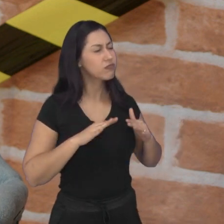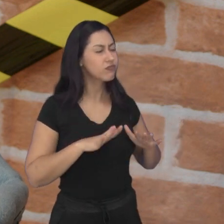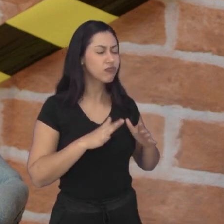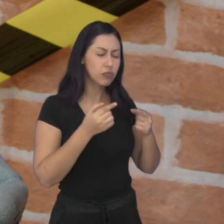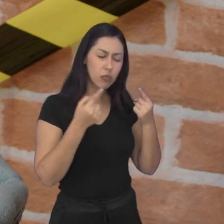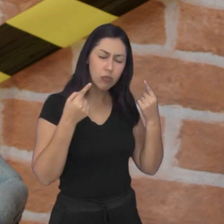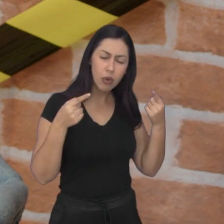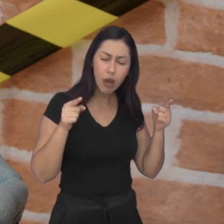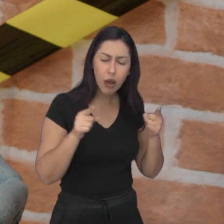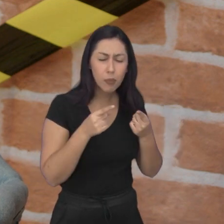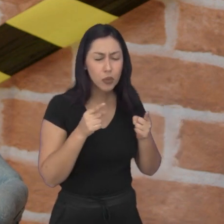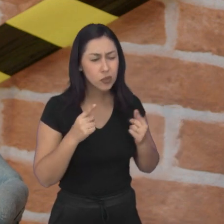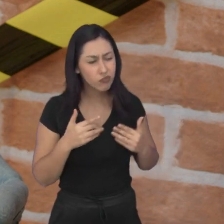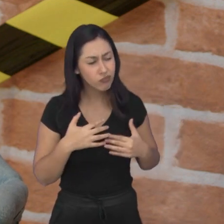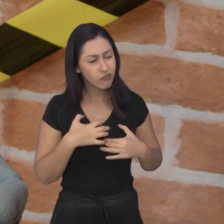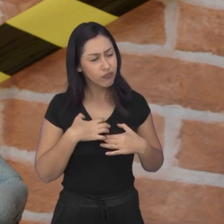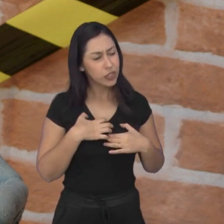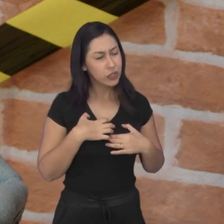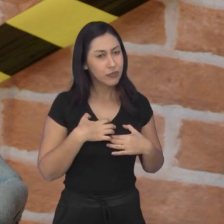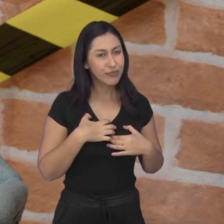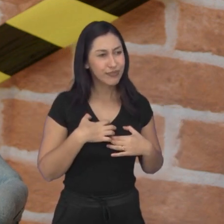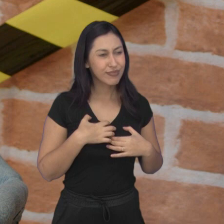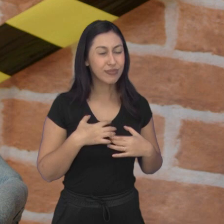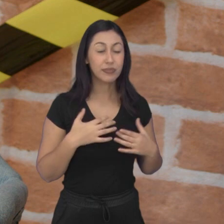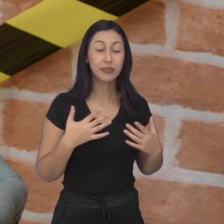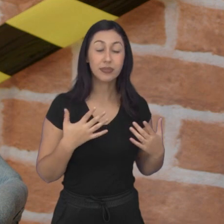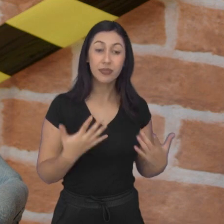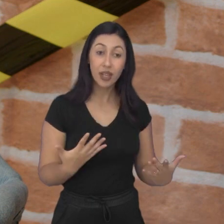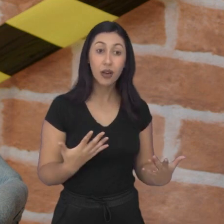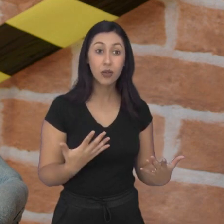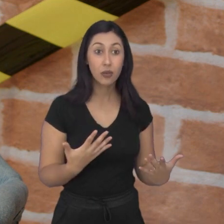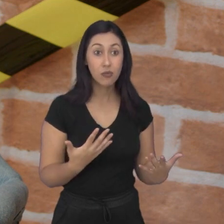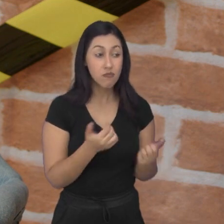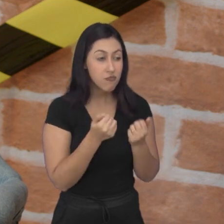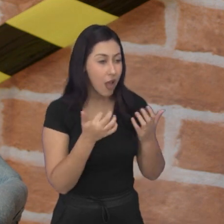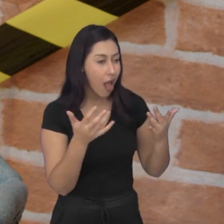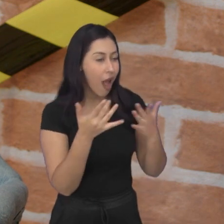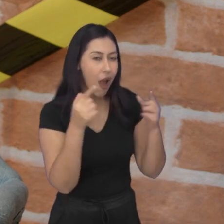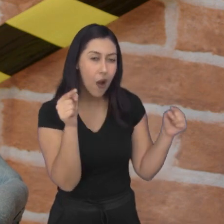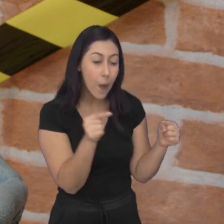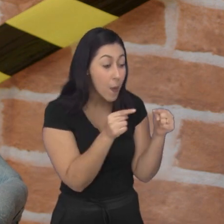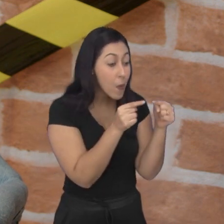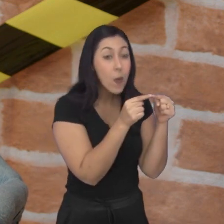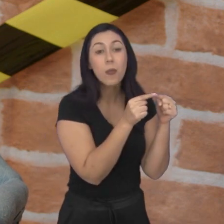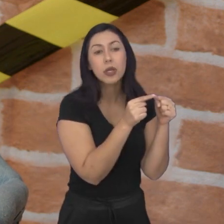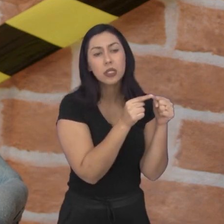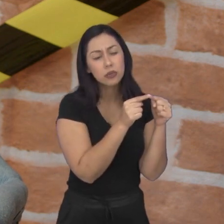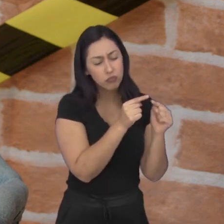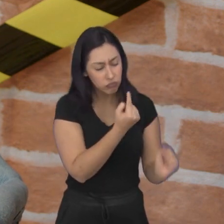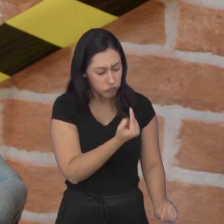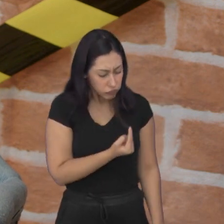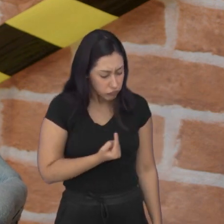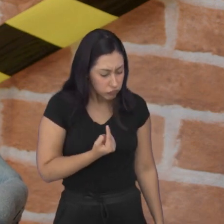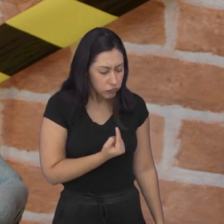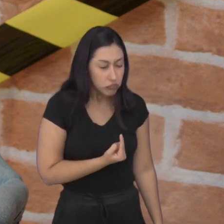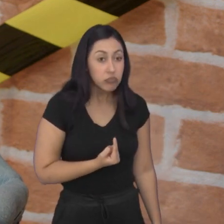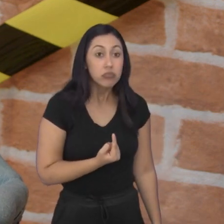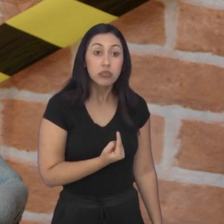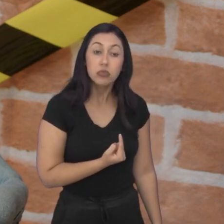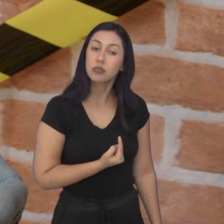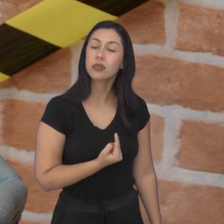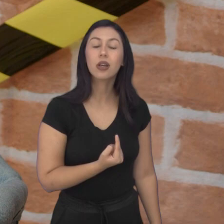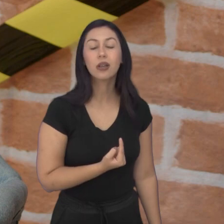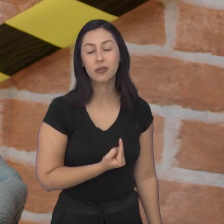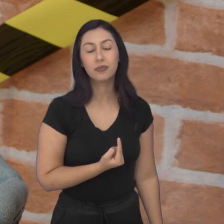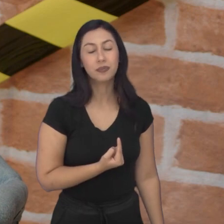também. E o neon, pra mim, tá muito associado à solidão, à solitude, ou o que você faz sozinho